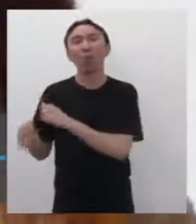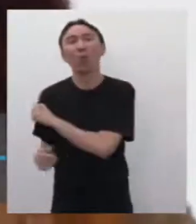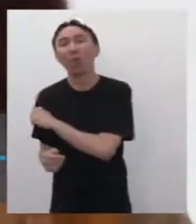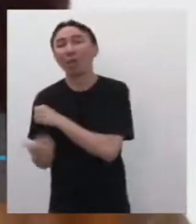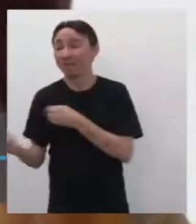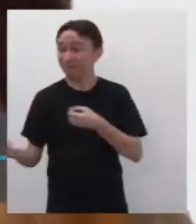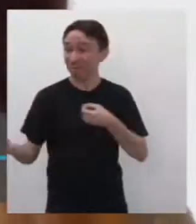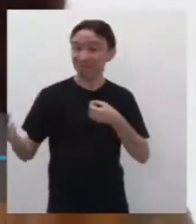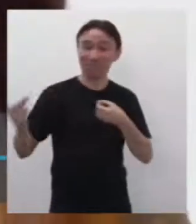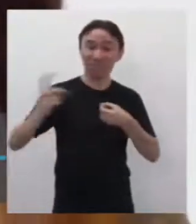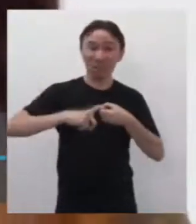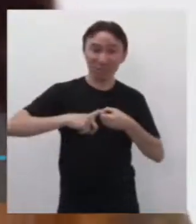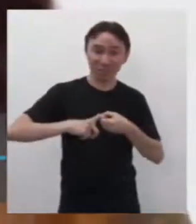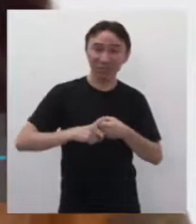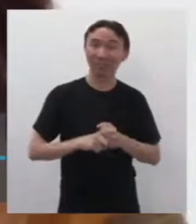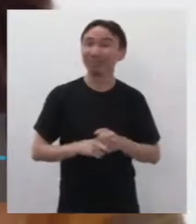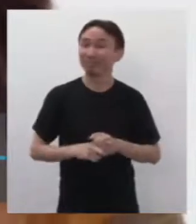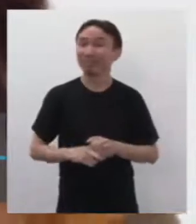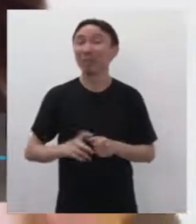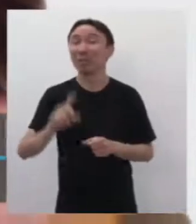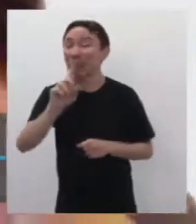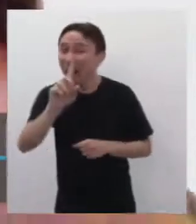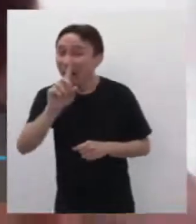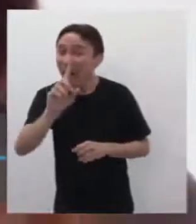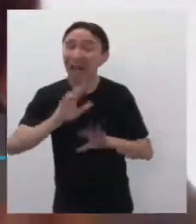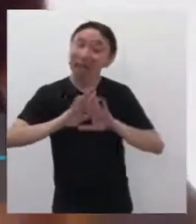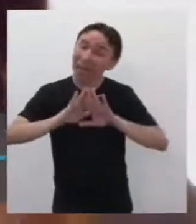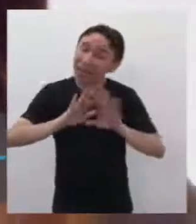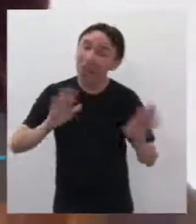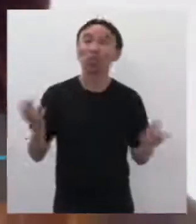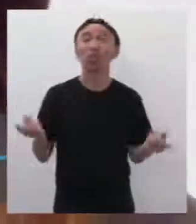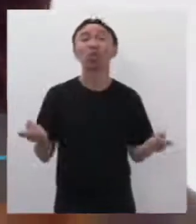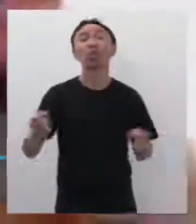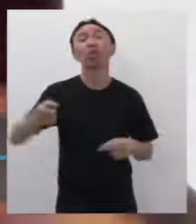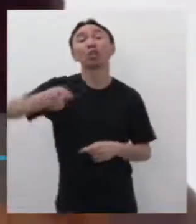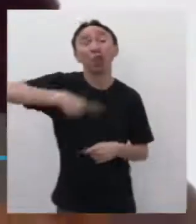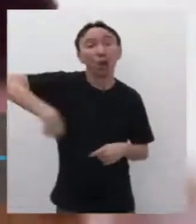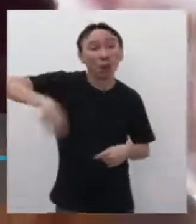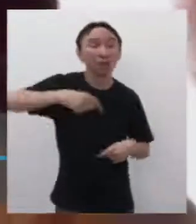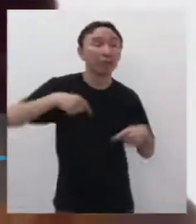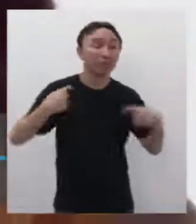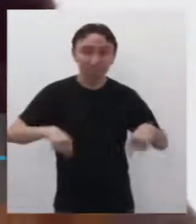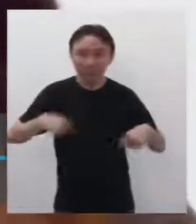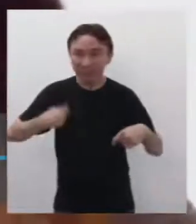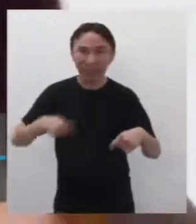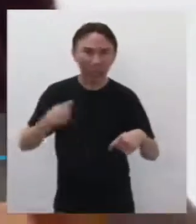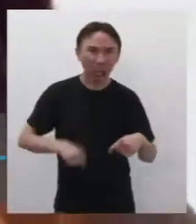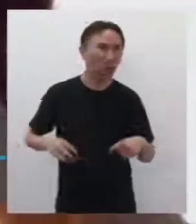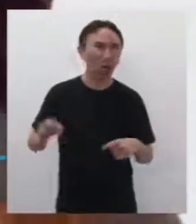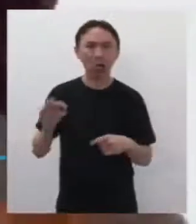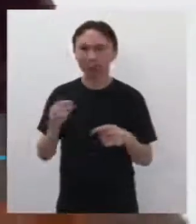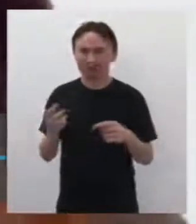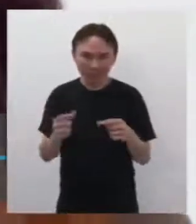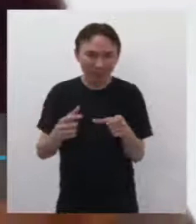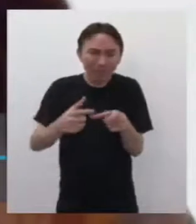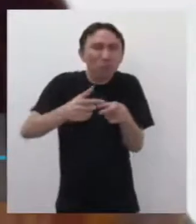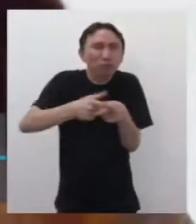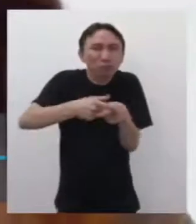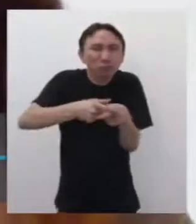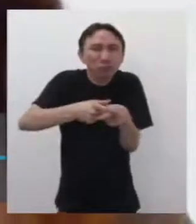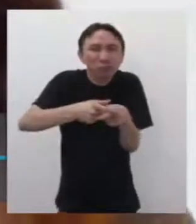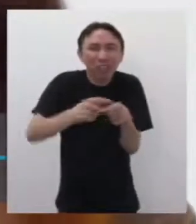primeiro que a gente tem que operar com uma certa carga reduzida, né? Diminuir a quantidade de aluno por sala, a gente tem que